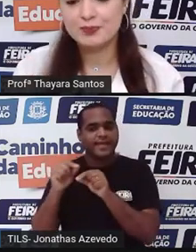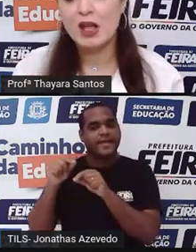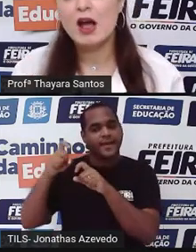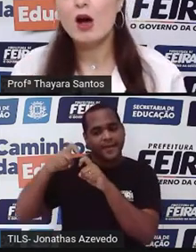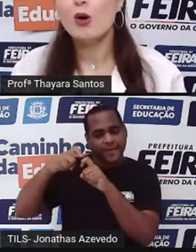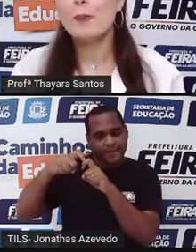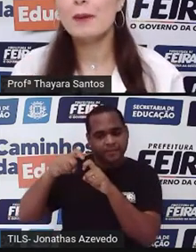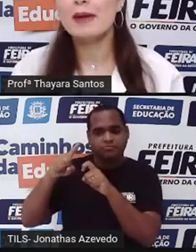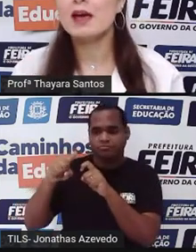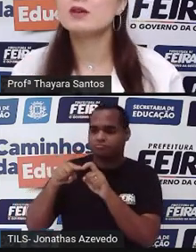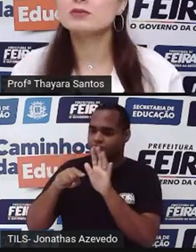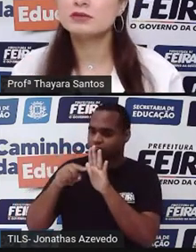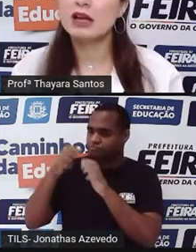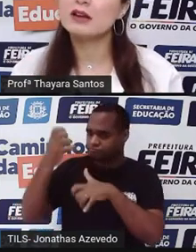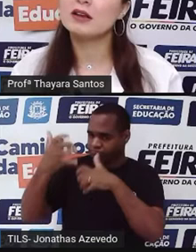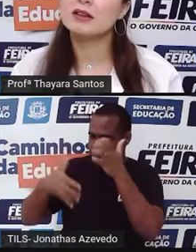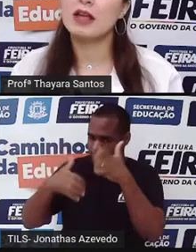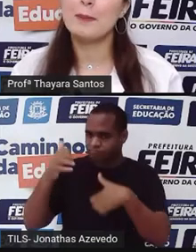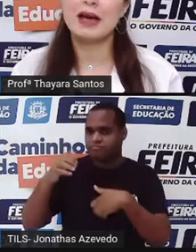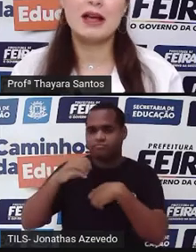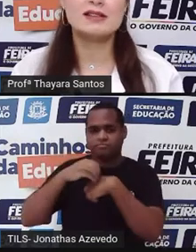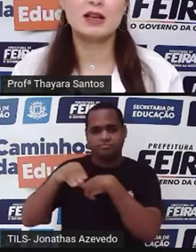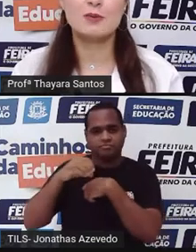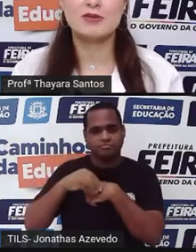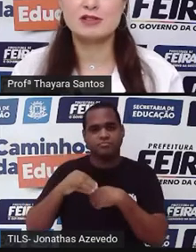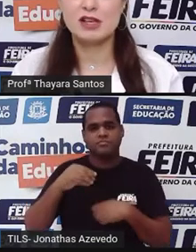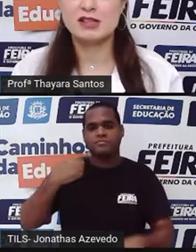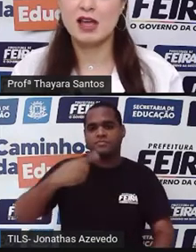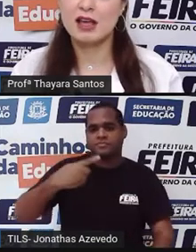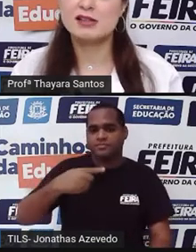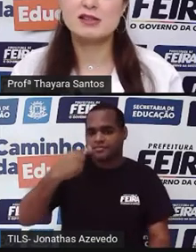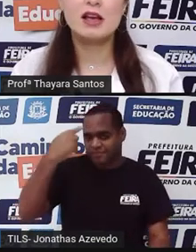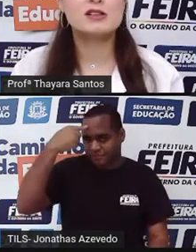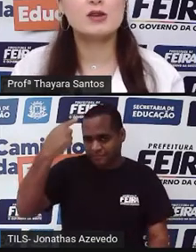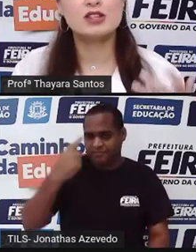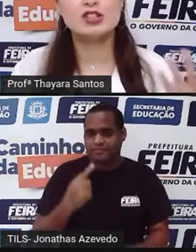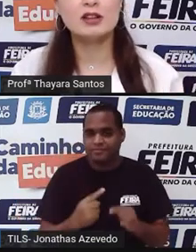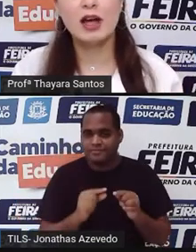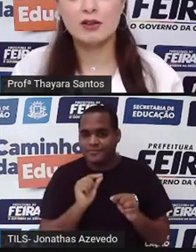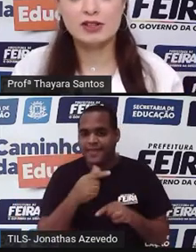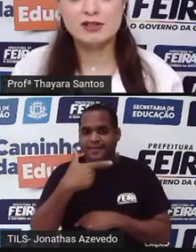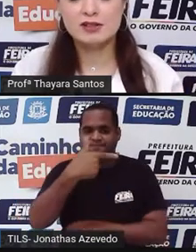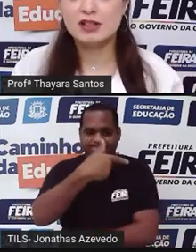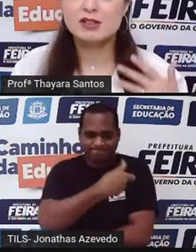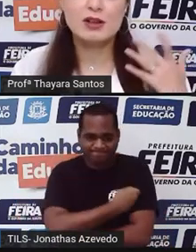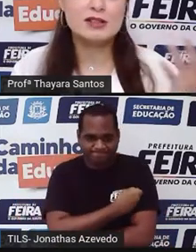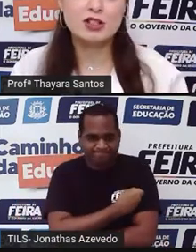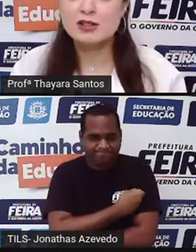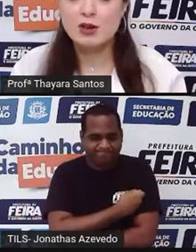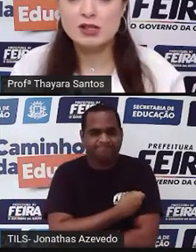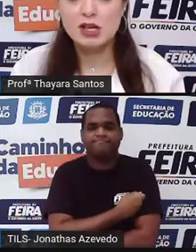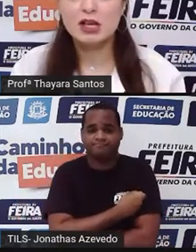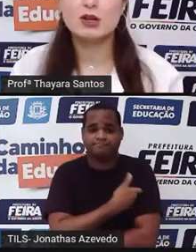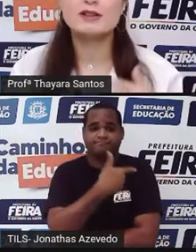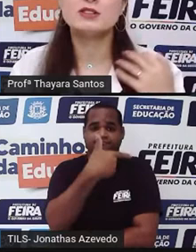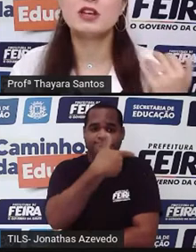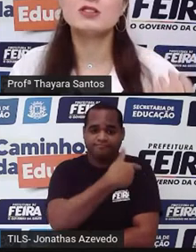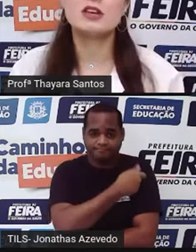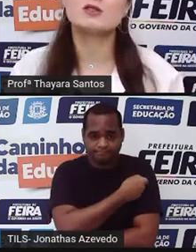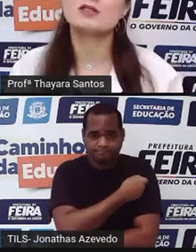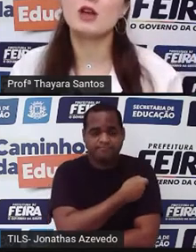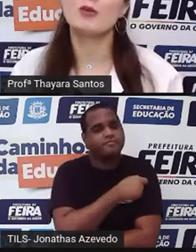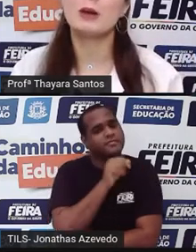médica o primeiro né que aparece aqui para vocês que é esse pãozinho já tava isso é sugestões